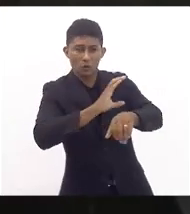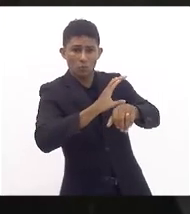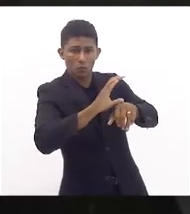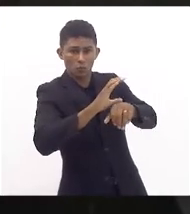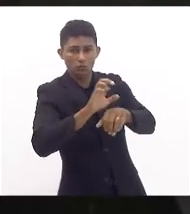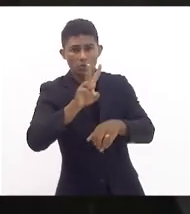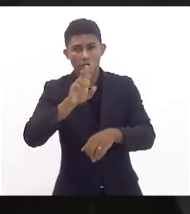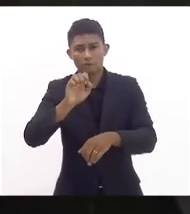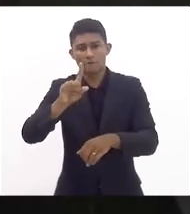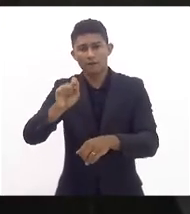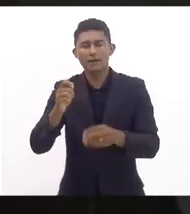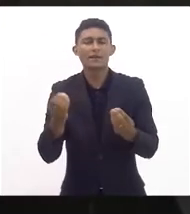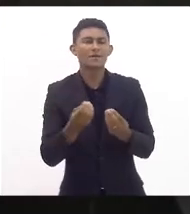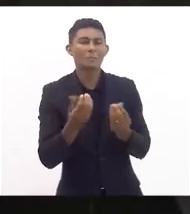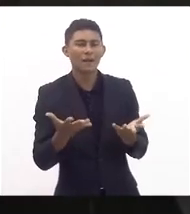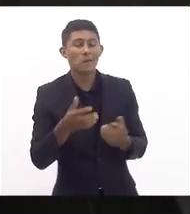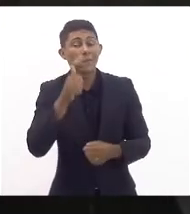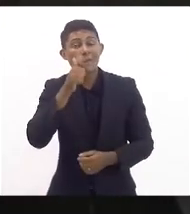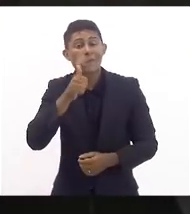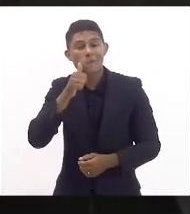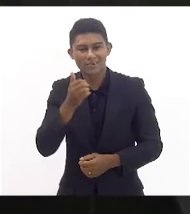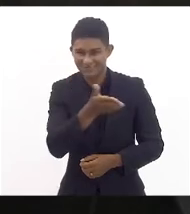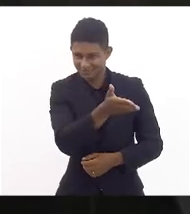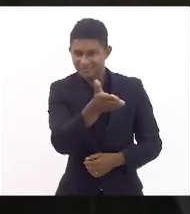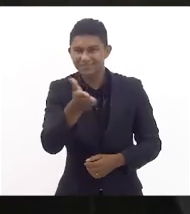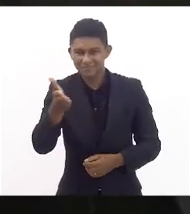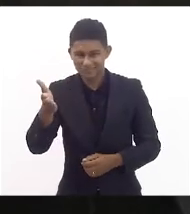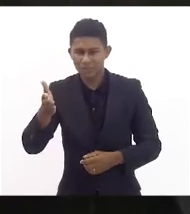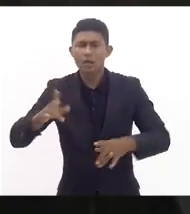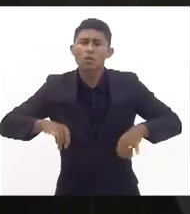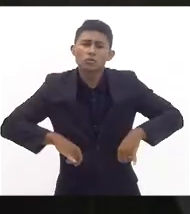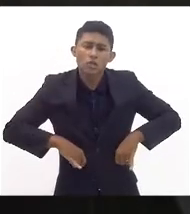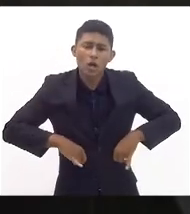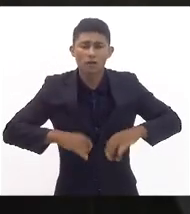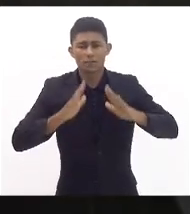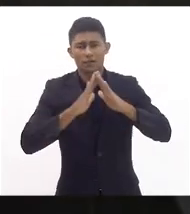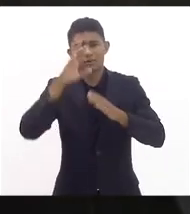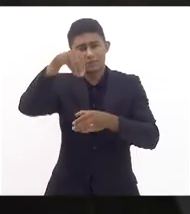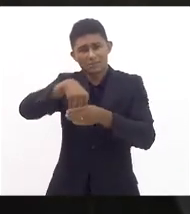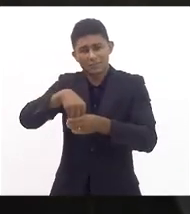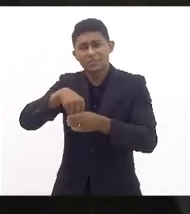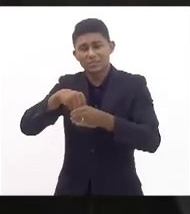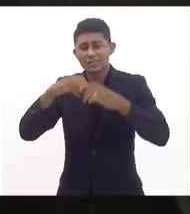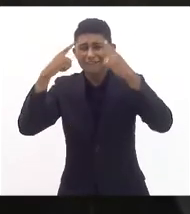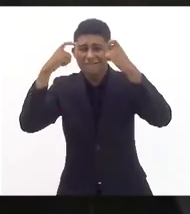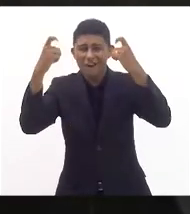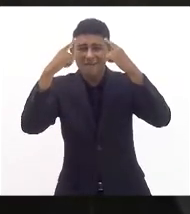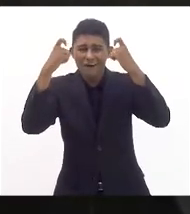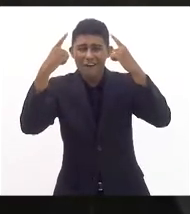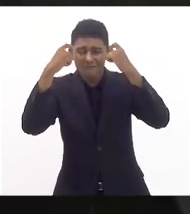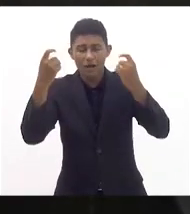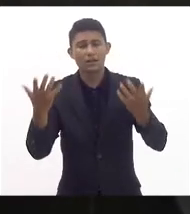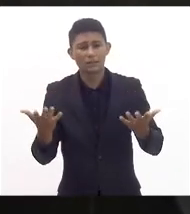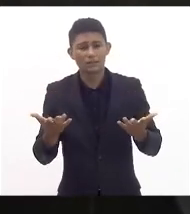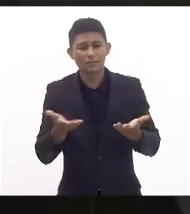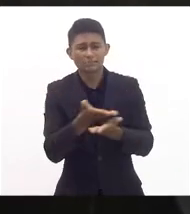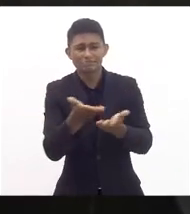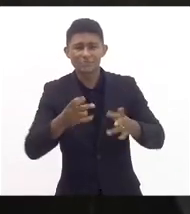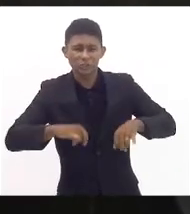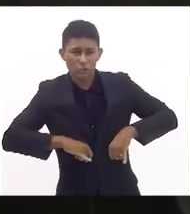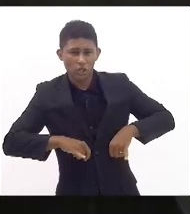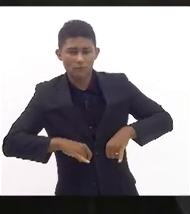essas mulheres em situação de vulnerabilidade e violência doméstica encaminhadas pelos